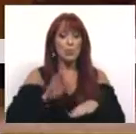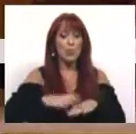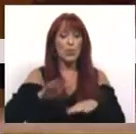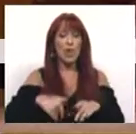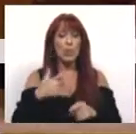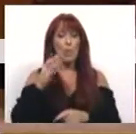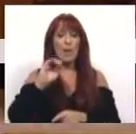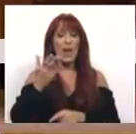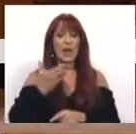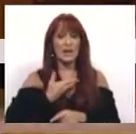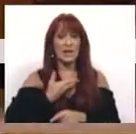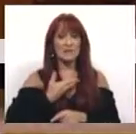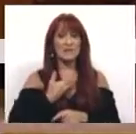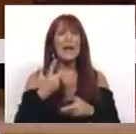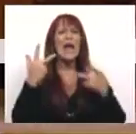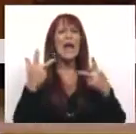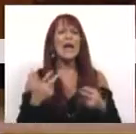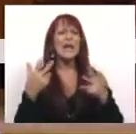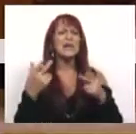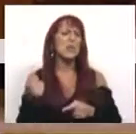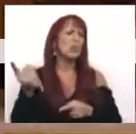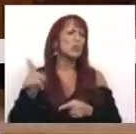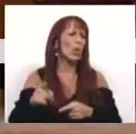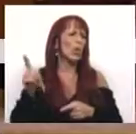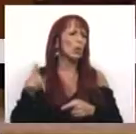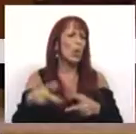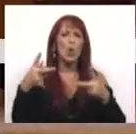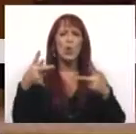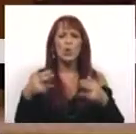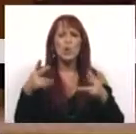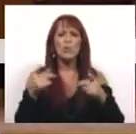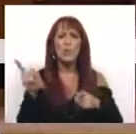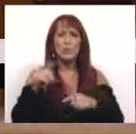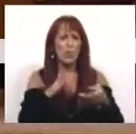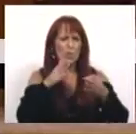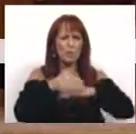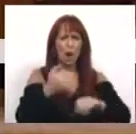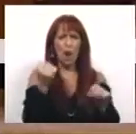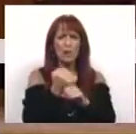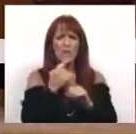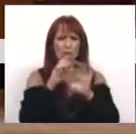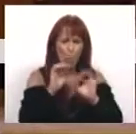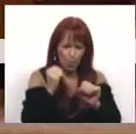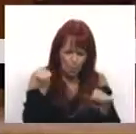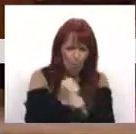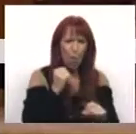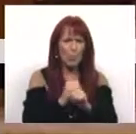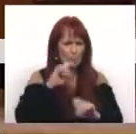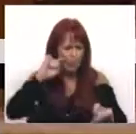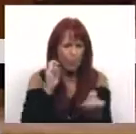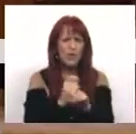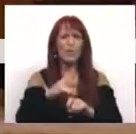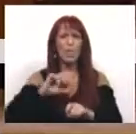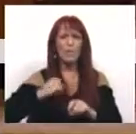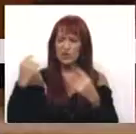facto de o PSD criticar recorrentemente a intervenção ativa, proativa e insistente que os